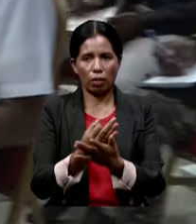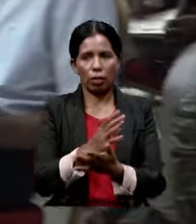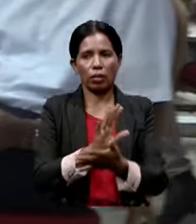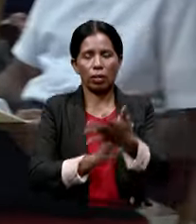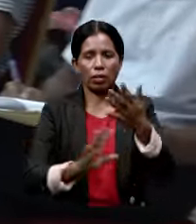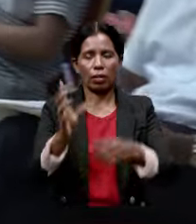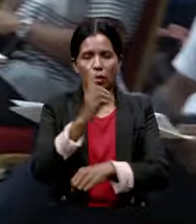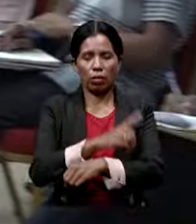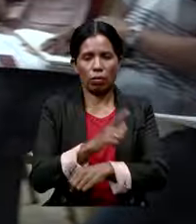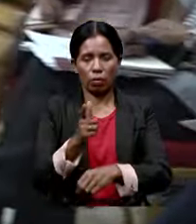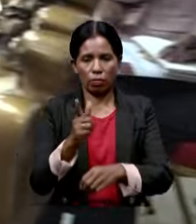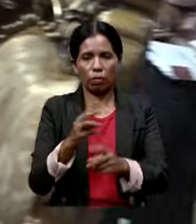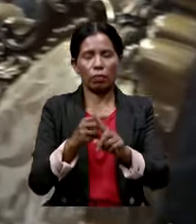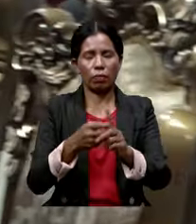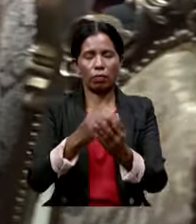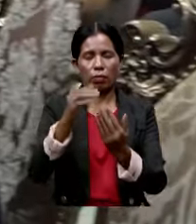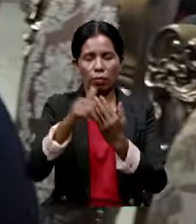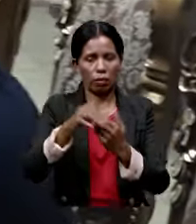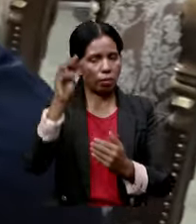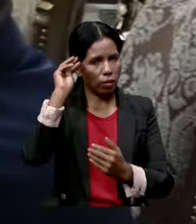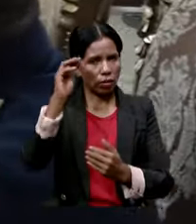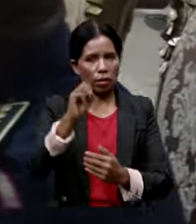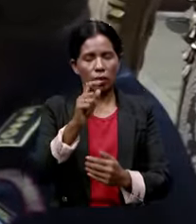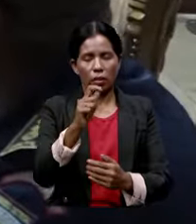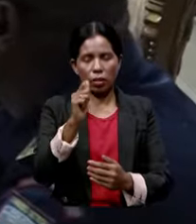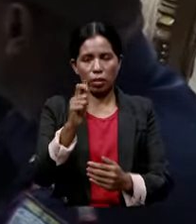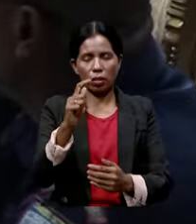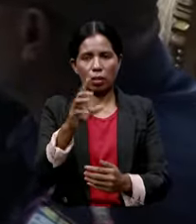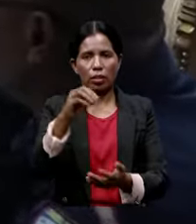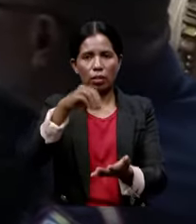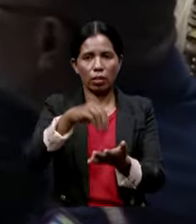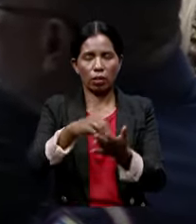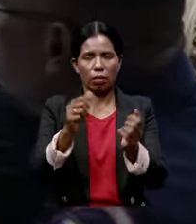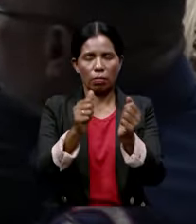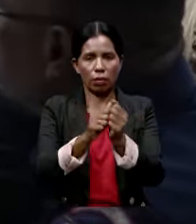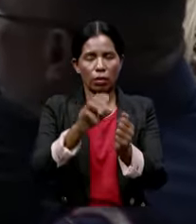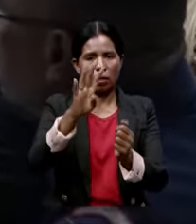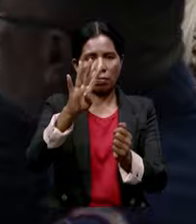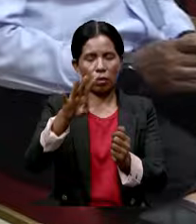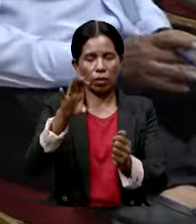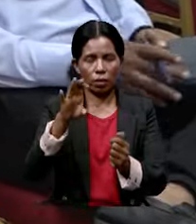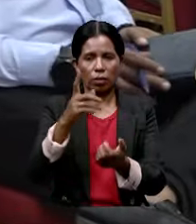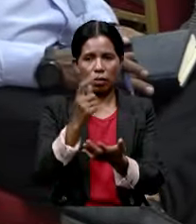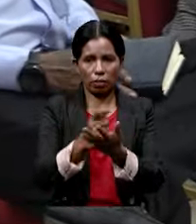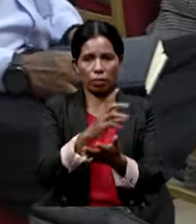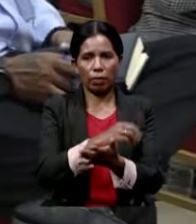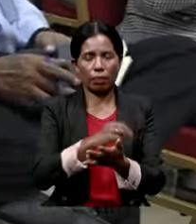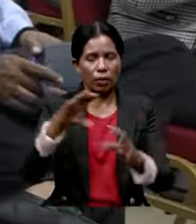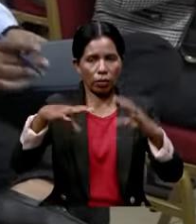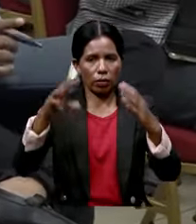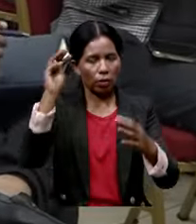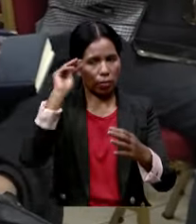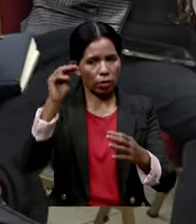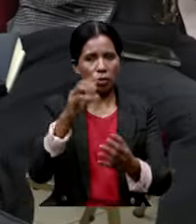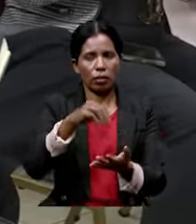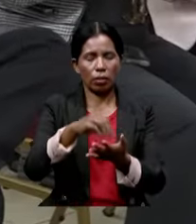lorong Ruanulu fulan maio ne Ministério Administração Estatal aloka besik rihun atau saat antes ne Conselho Ministro delibera o di aprova ona